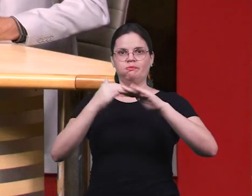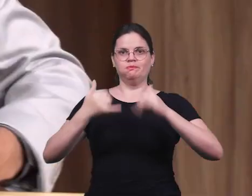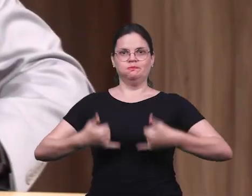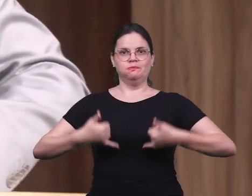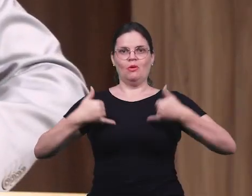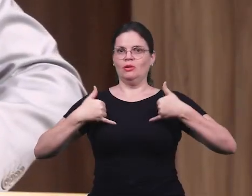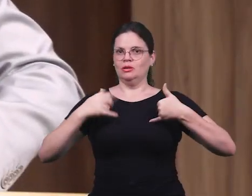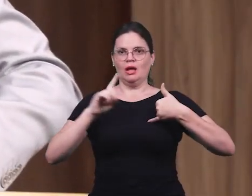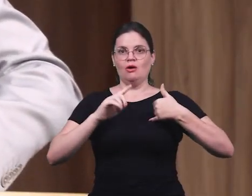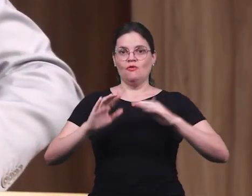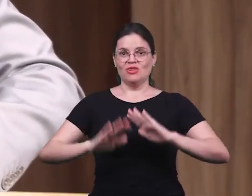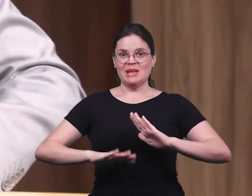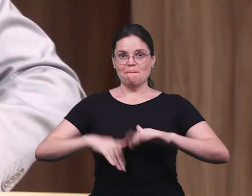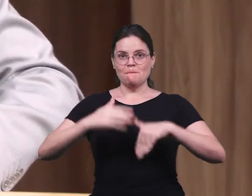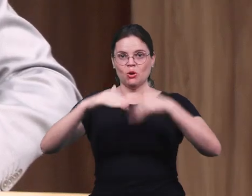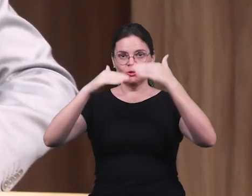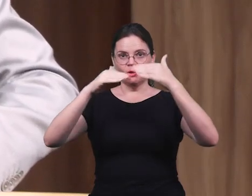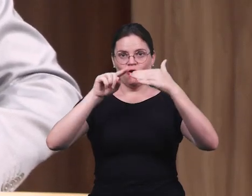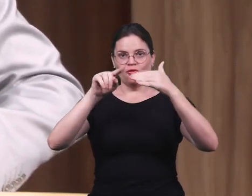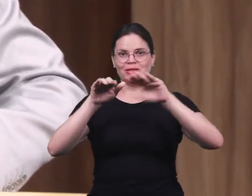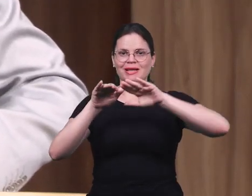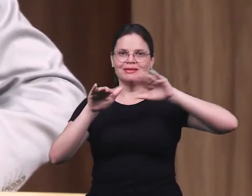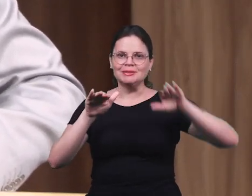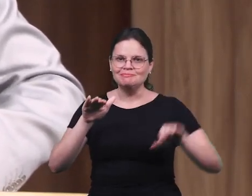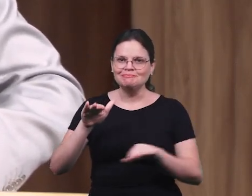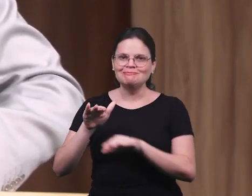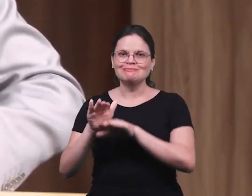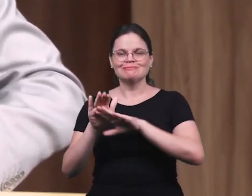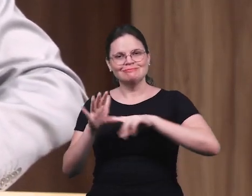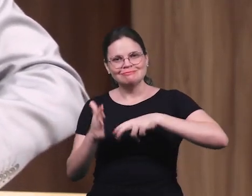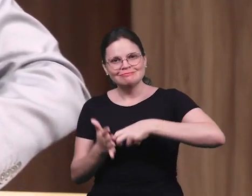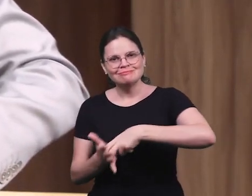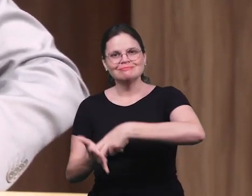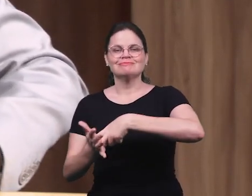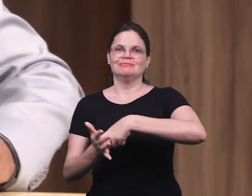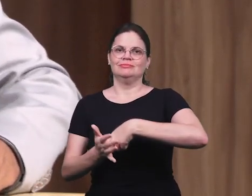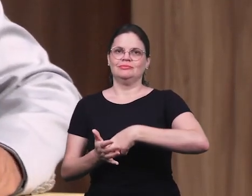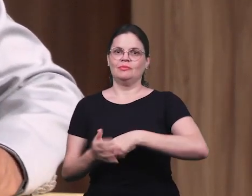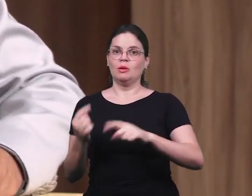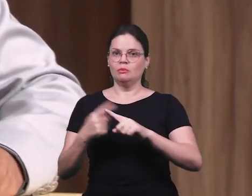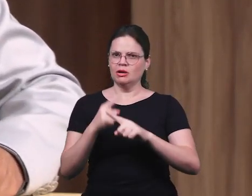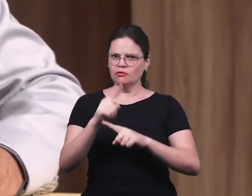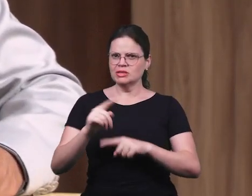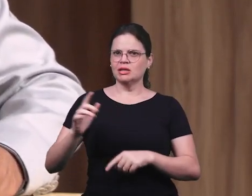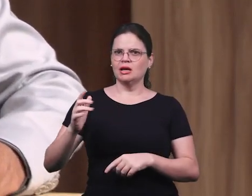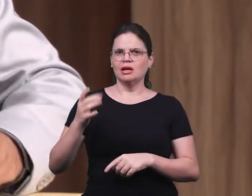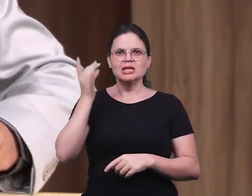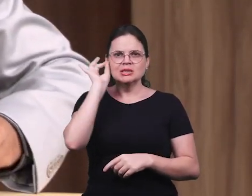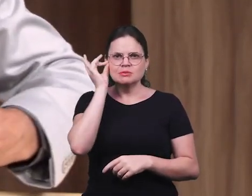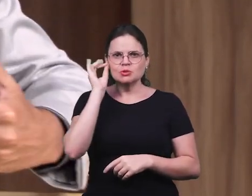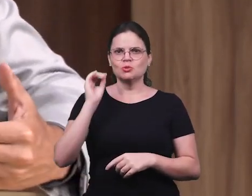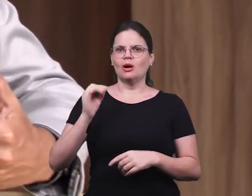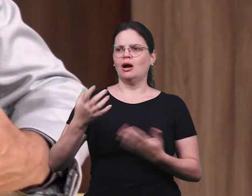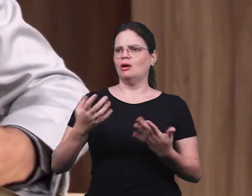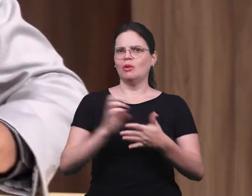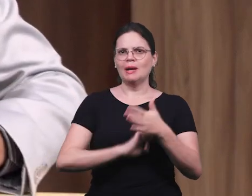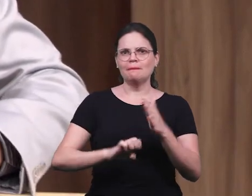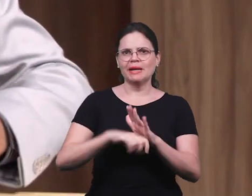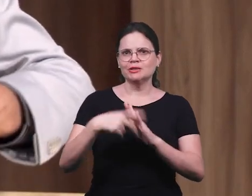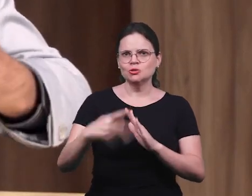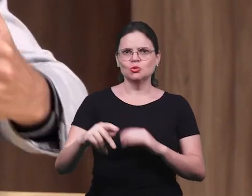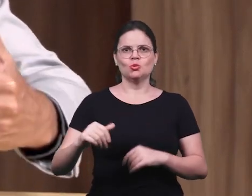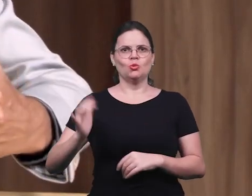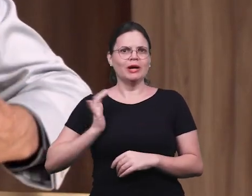Quando você prosperar Exatamente. espiritualmente, intelectualmente, profissionalmente, que as coisas prosperem, que a sua empresa prospere, que o